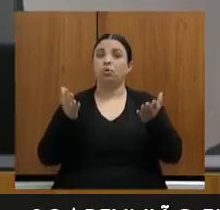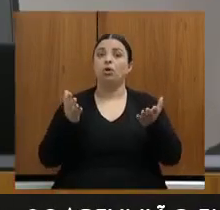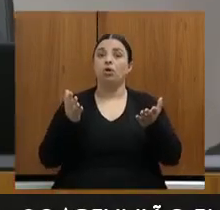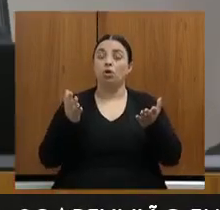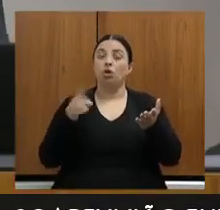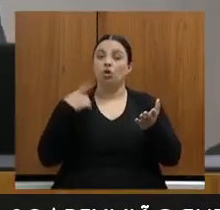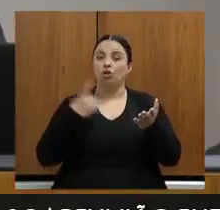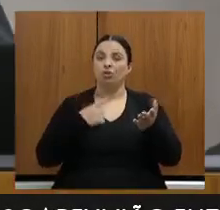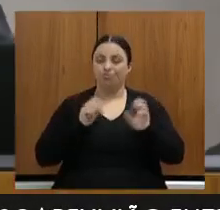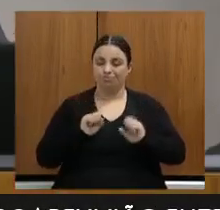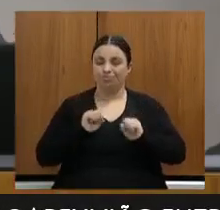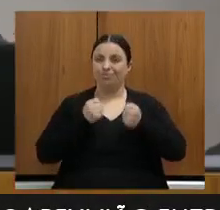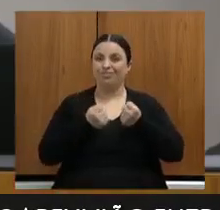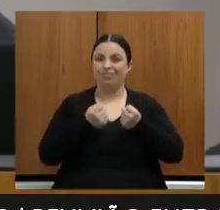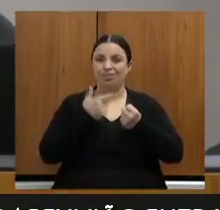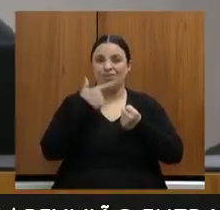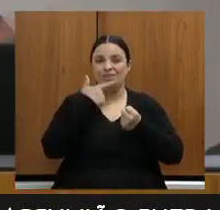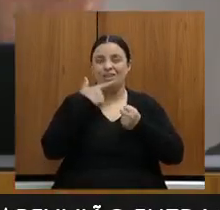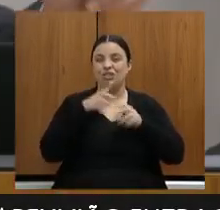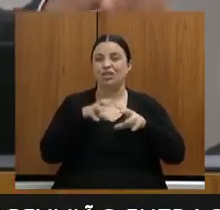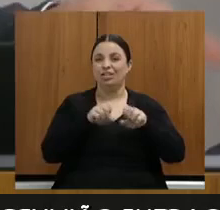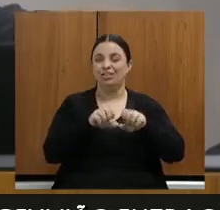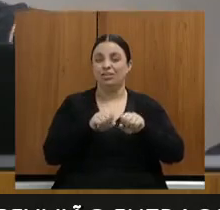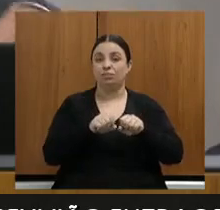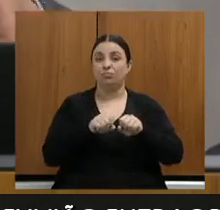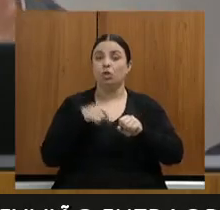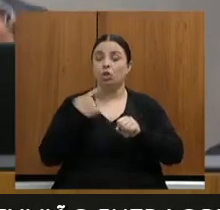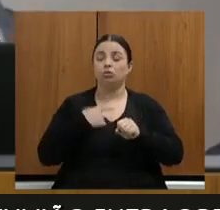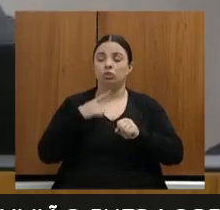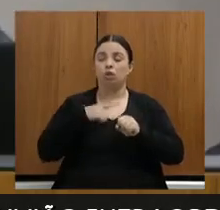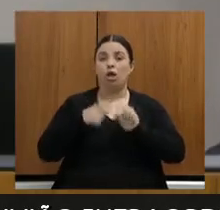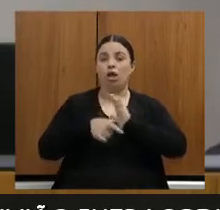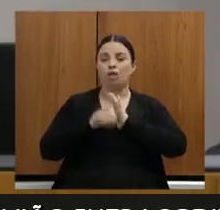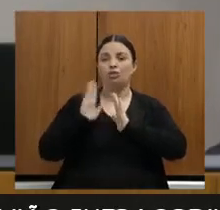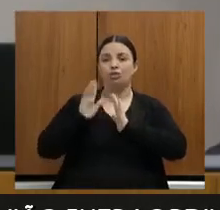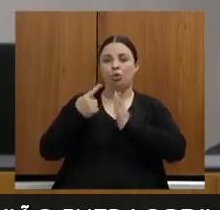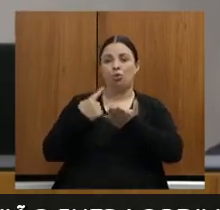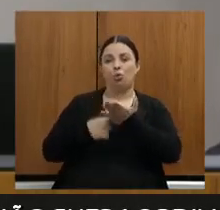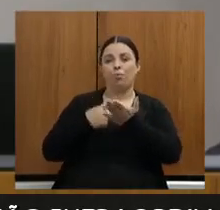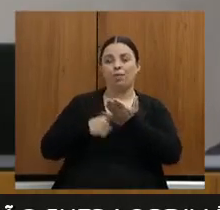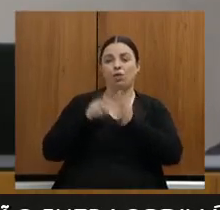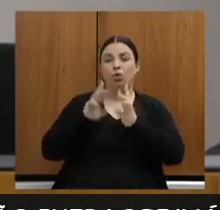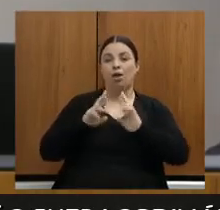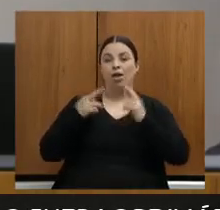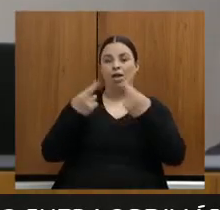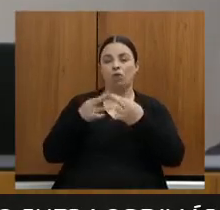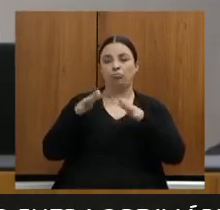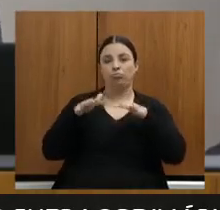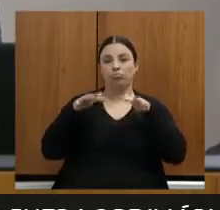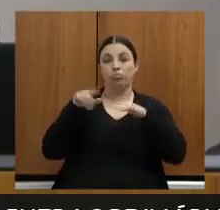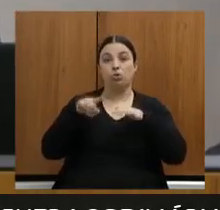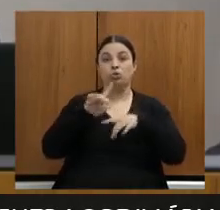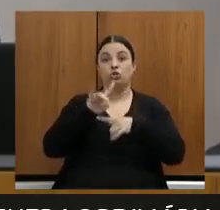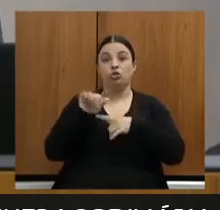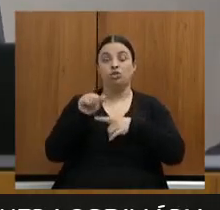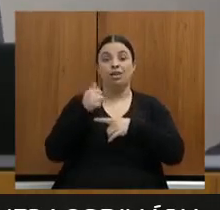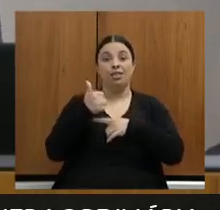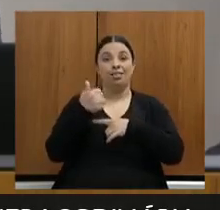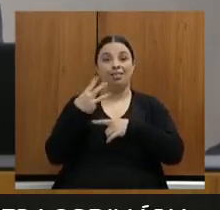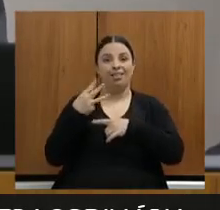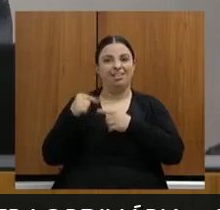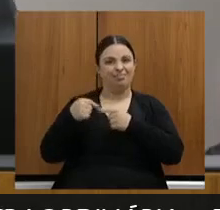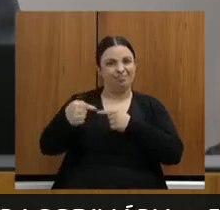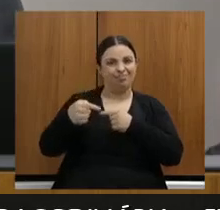nós tínhamos preparado uma reunião para o dia treze agora em razão da